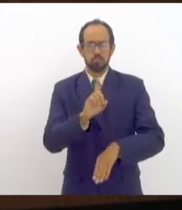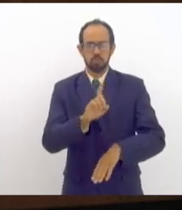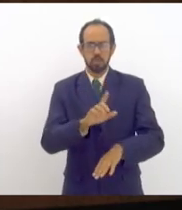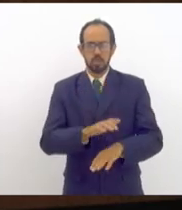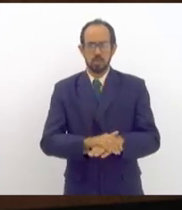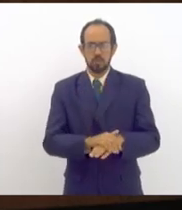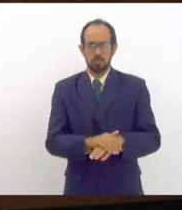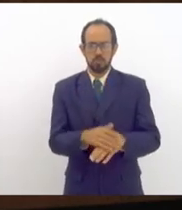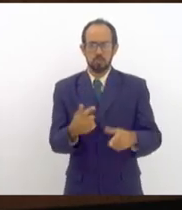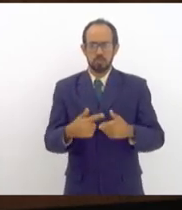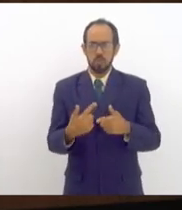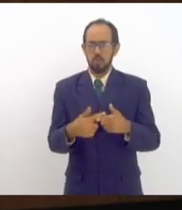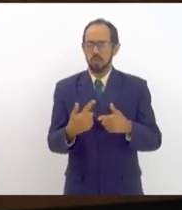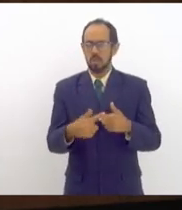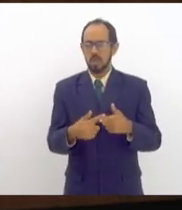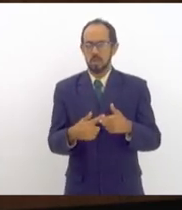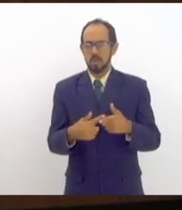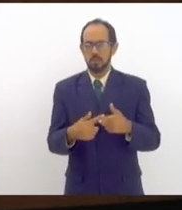porque